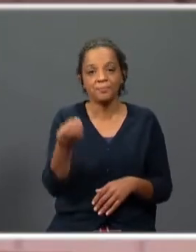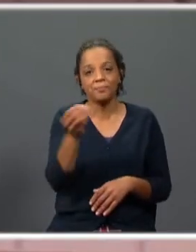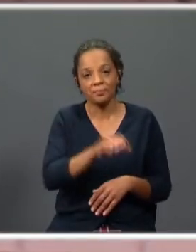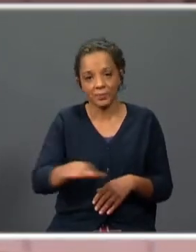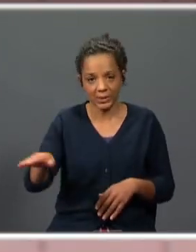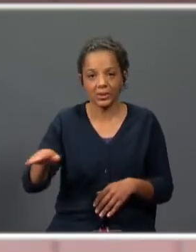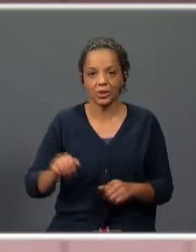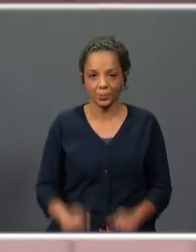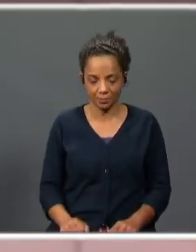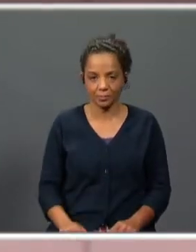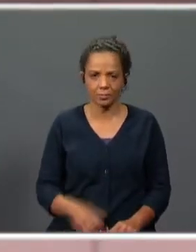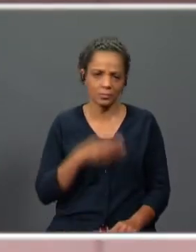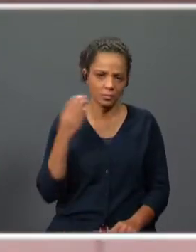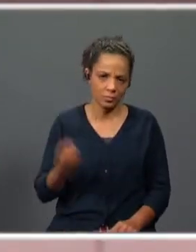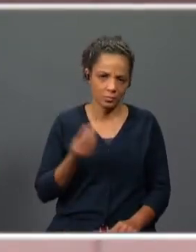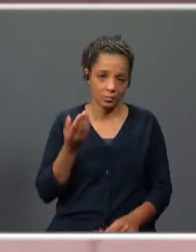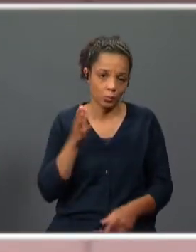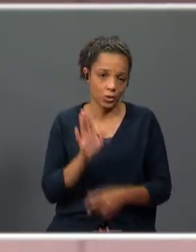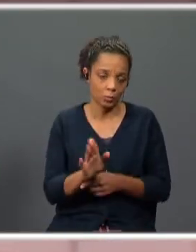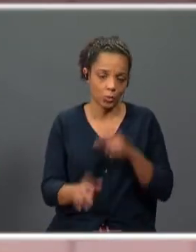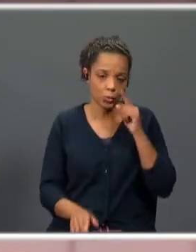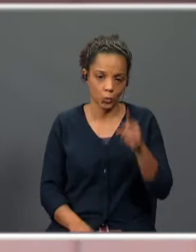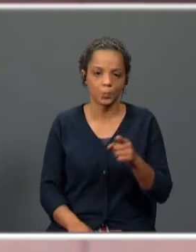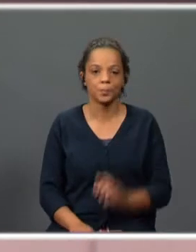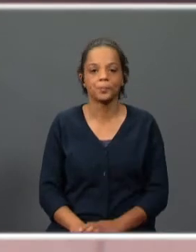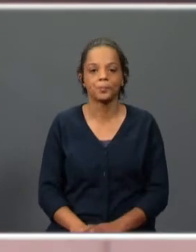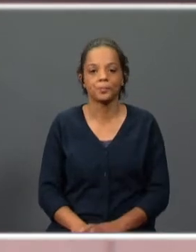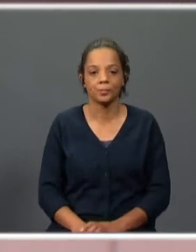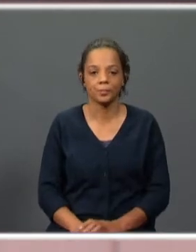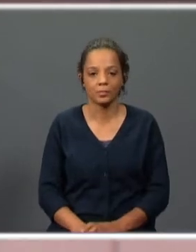crianças, ou seja, para jovens como tu.